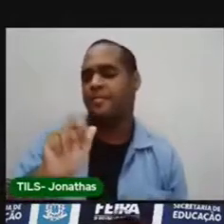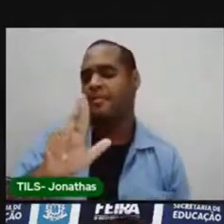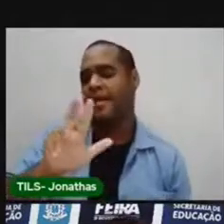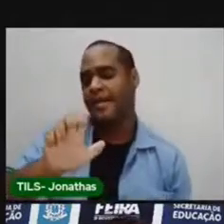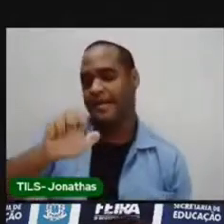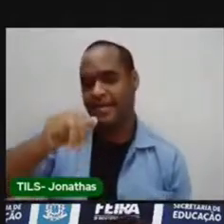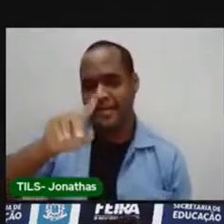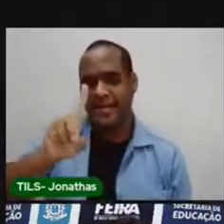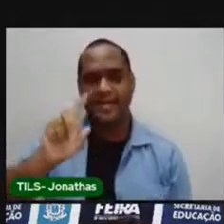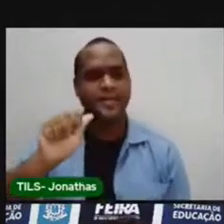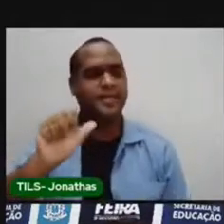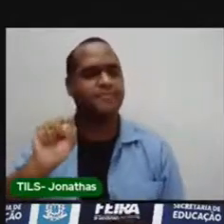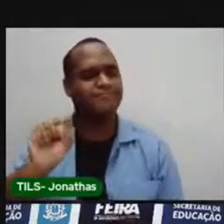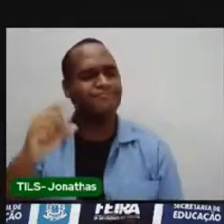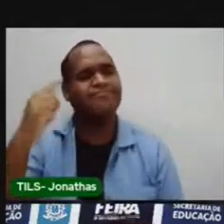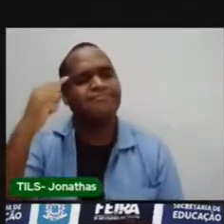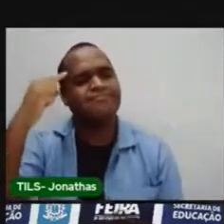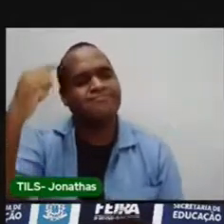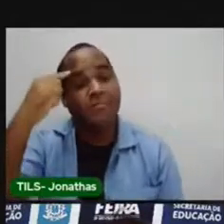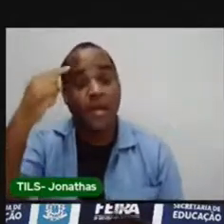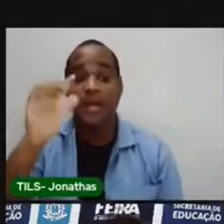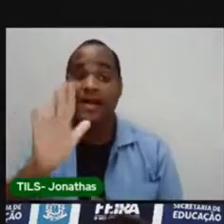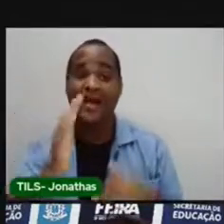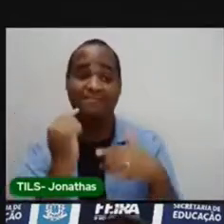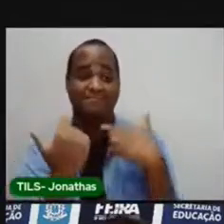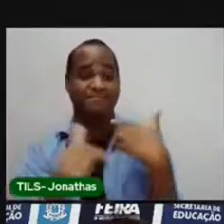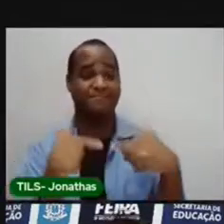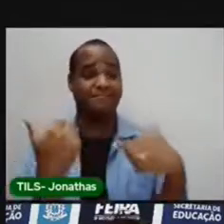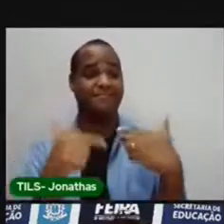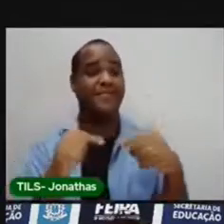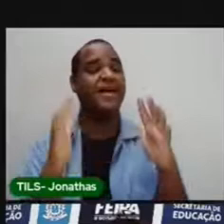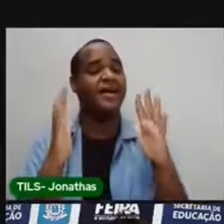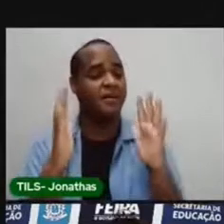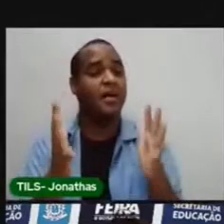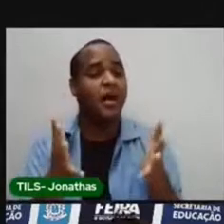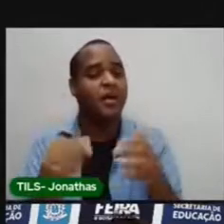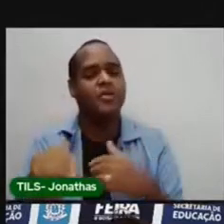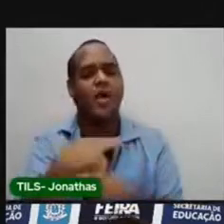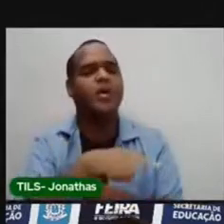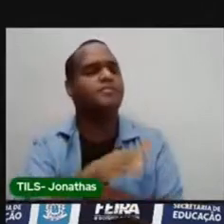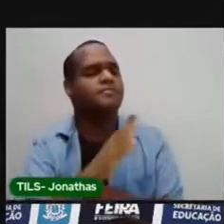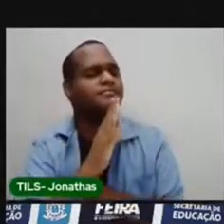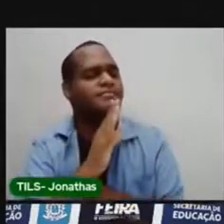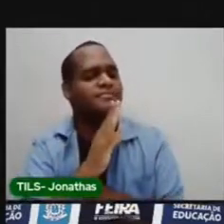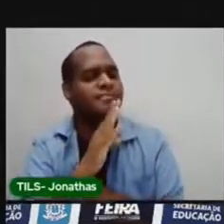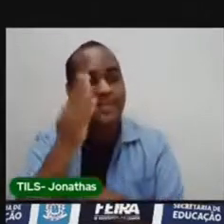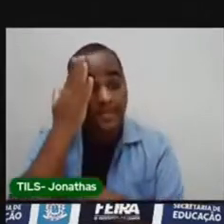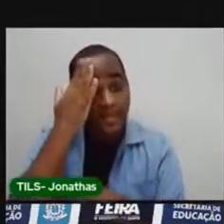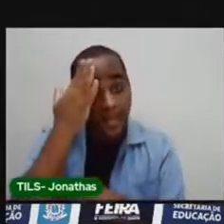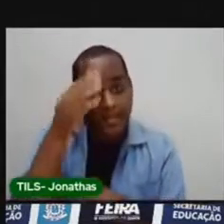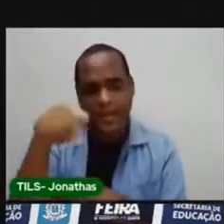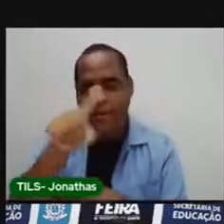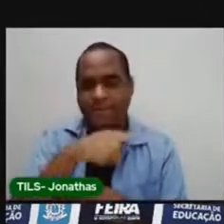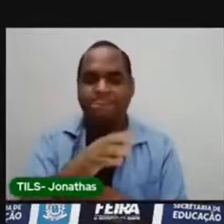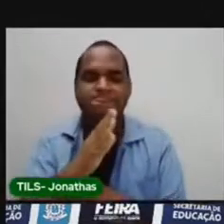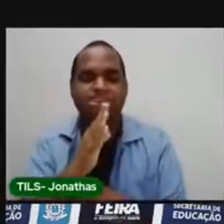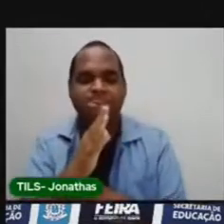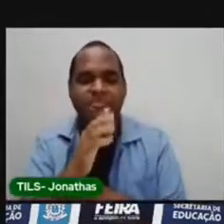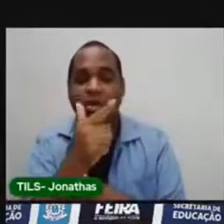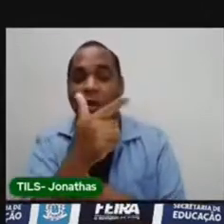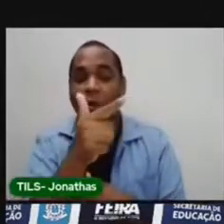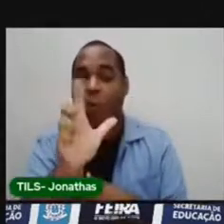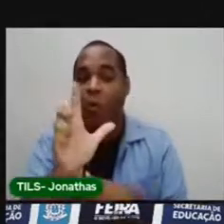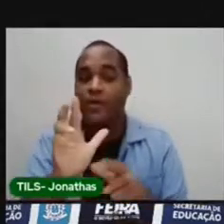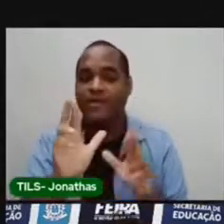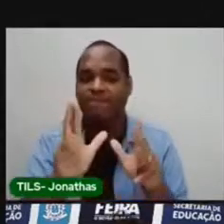Parlendas. Nós já trabalhamos parlendas, nós conhecemos as parlendas. E agora nós vamos conhecer um